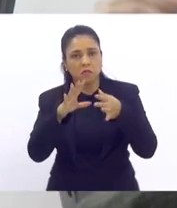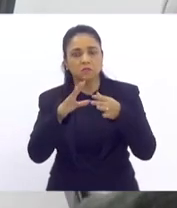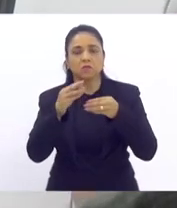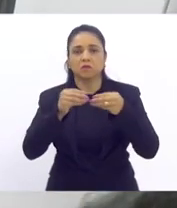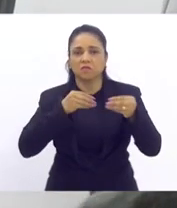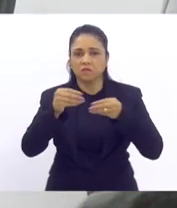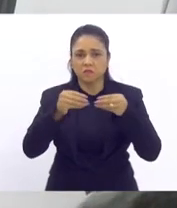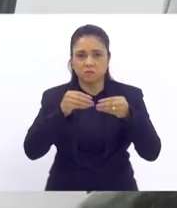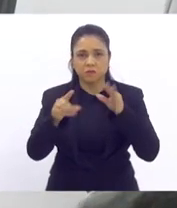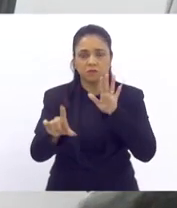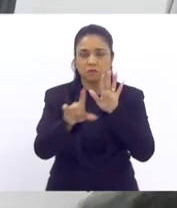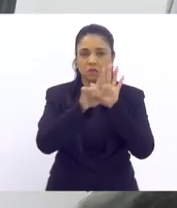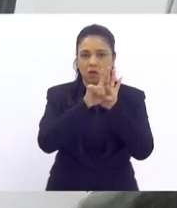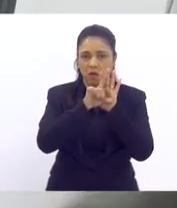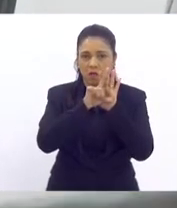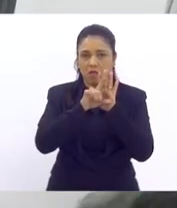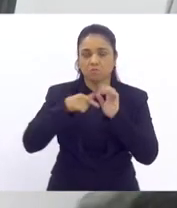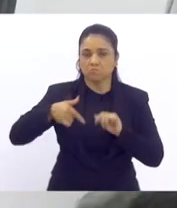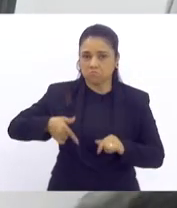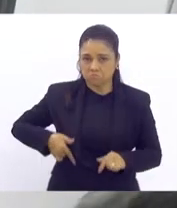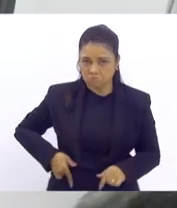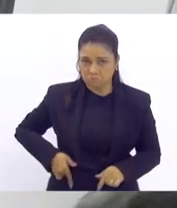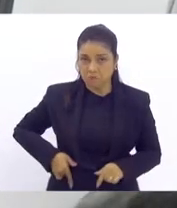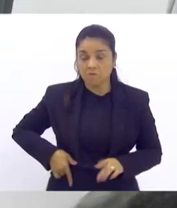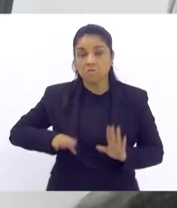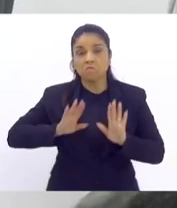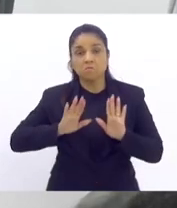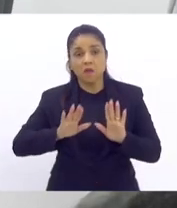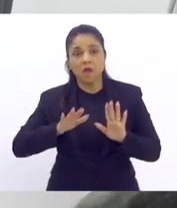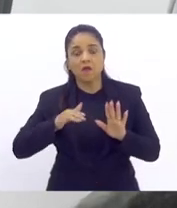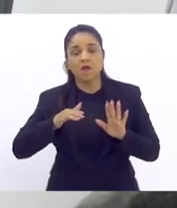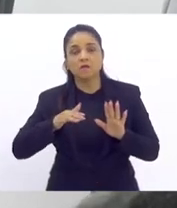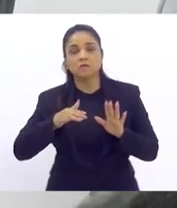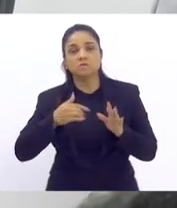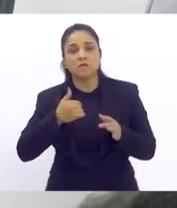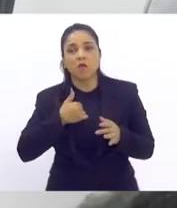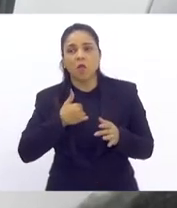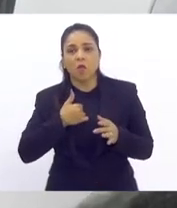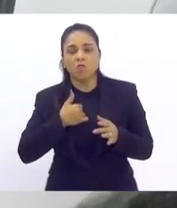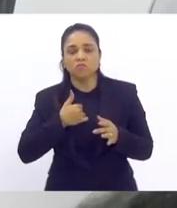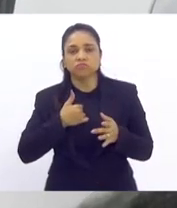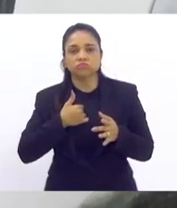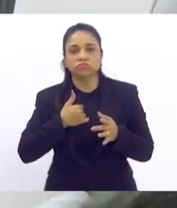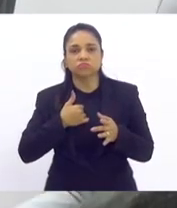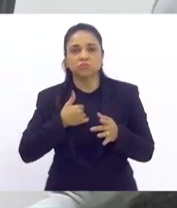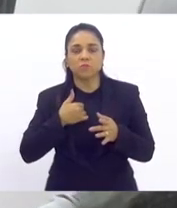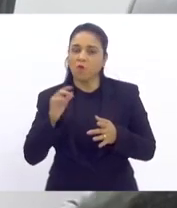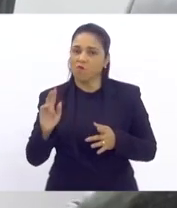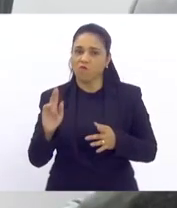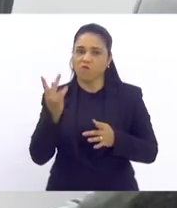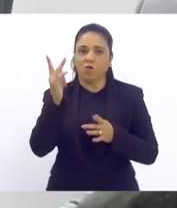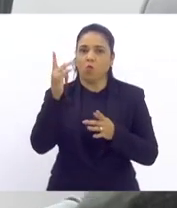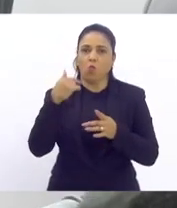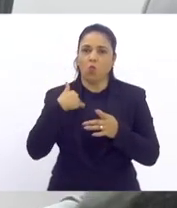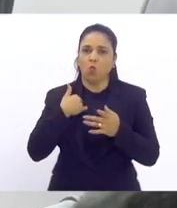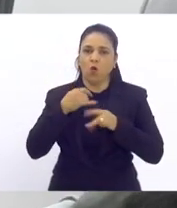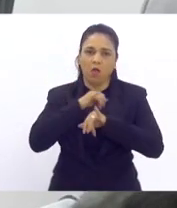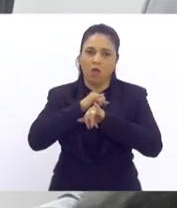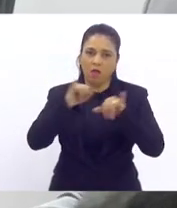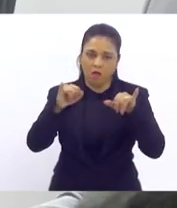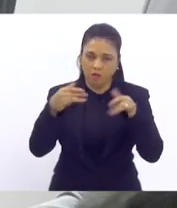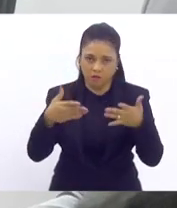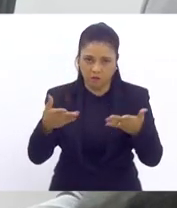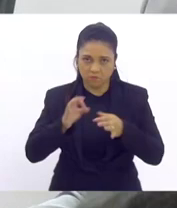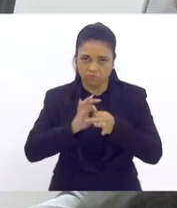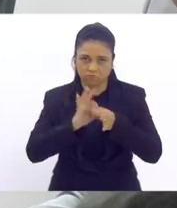flexibilização da lei da arma de fogo mas não tô nem me contaminando com meu juízo de valor que defendo abertamente